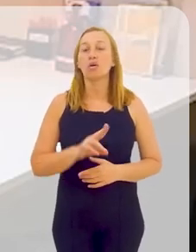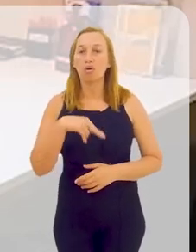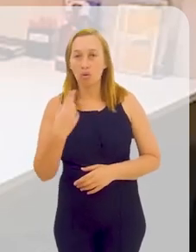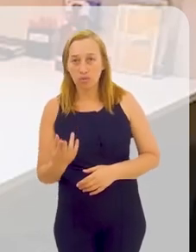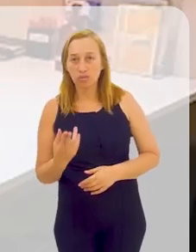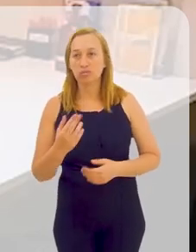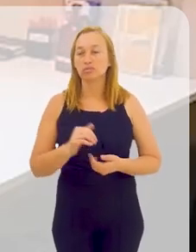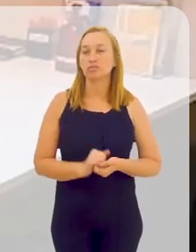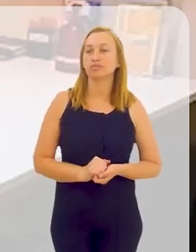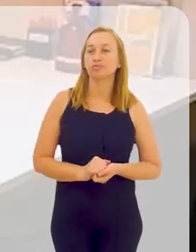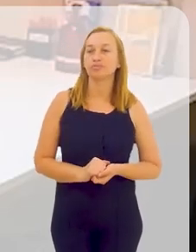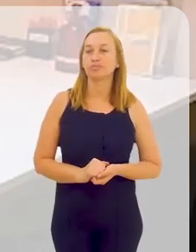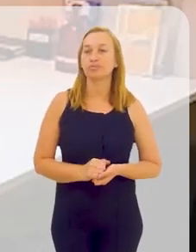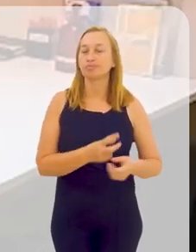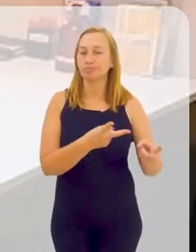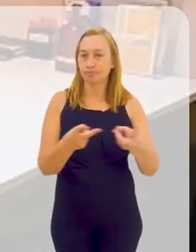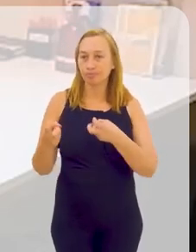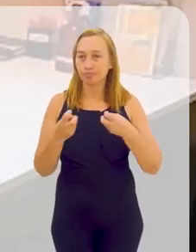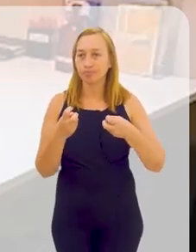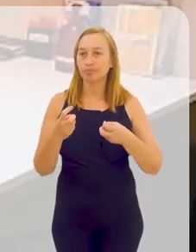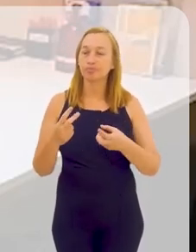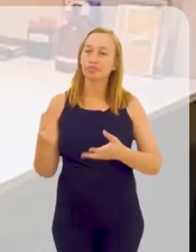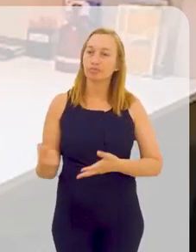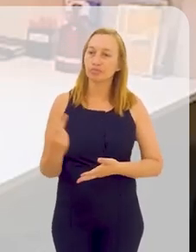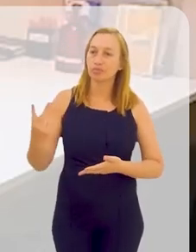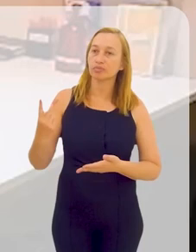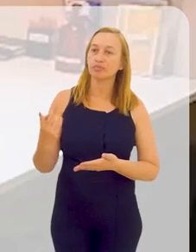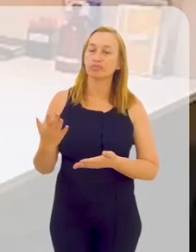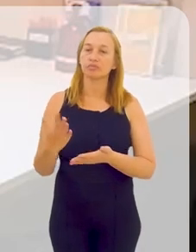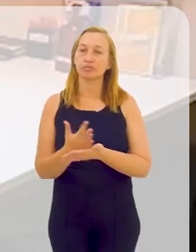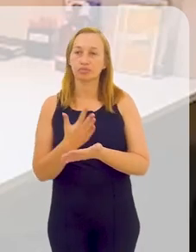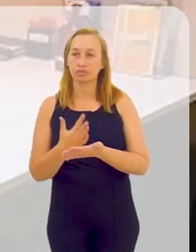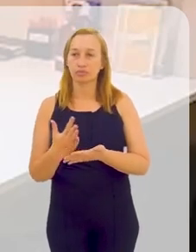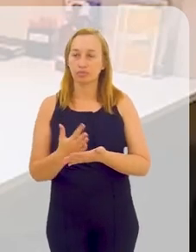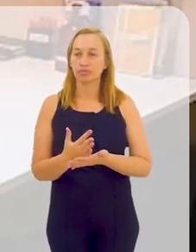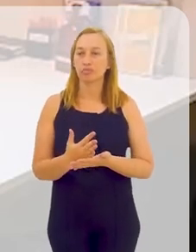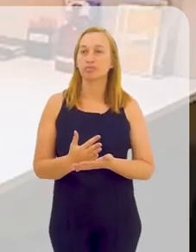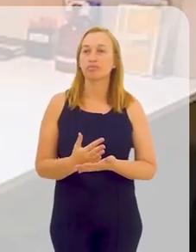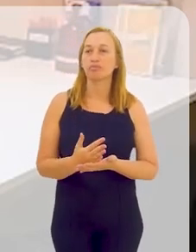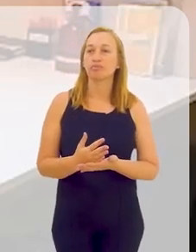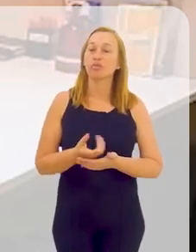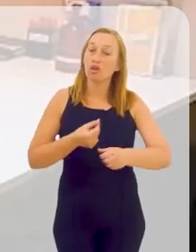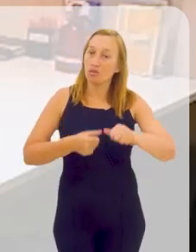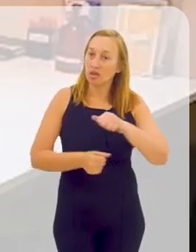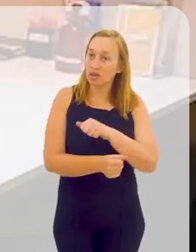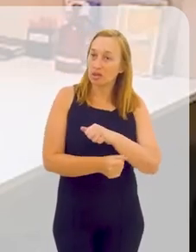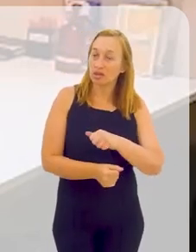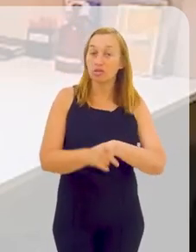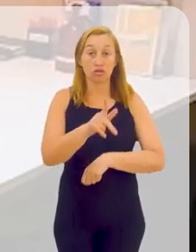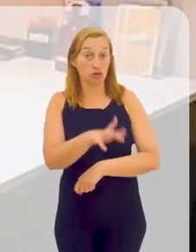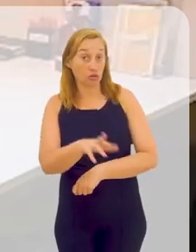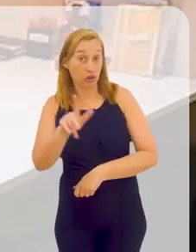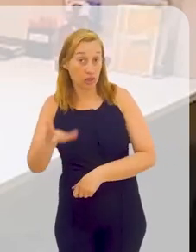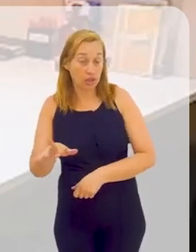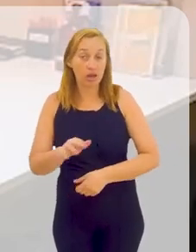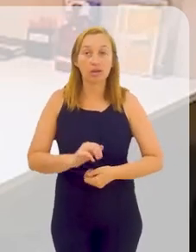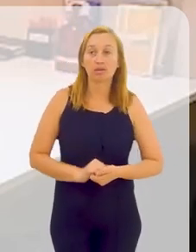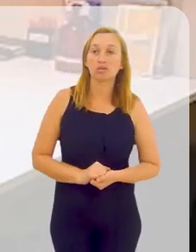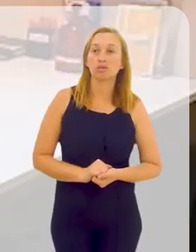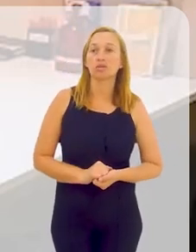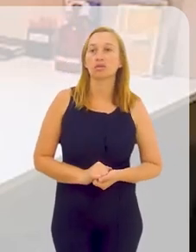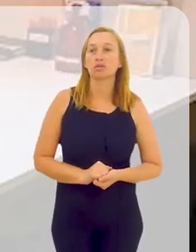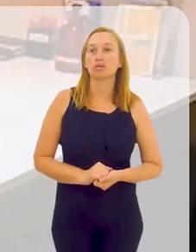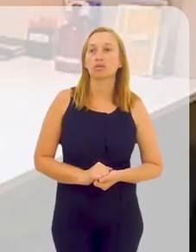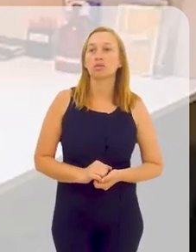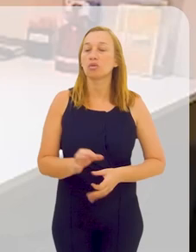É ou ainda para aquelas percebam algum valor adicional por meio de um financiamento diferenciado